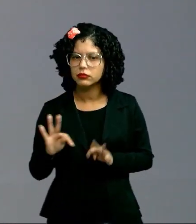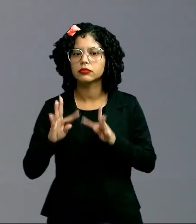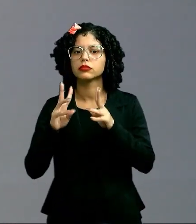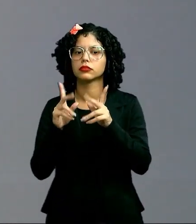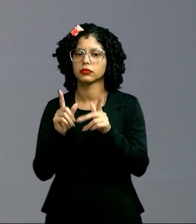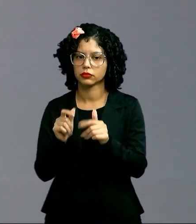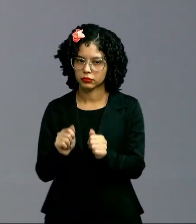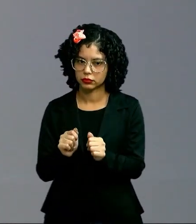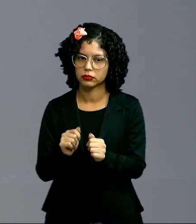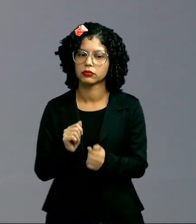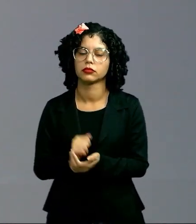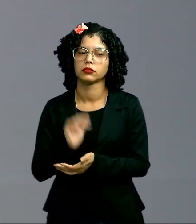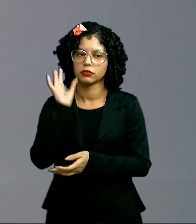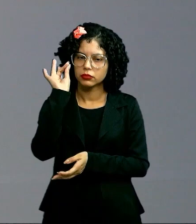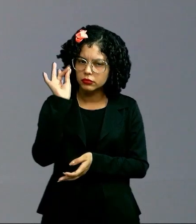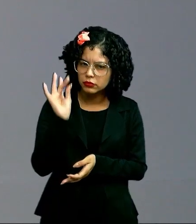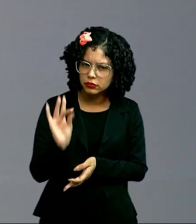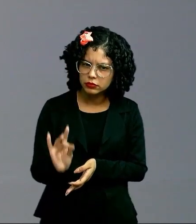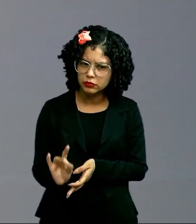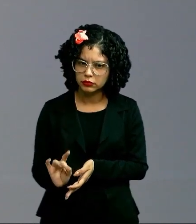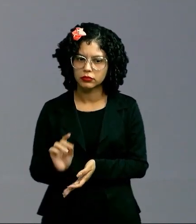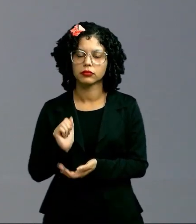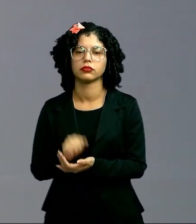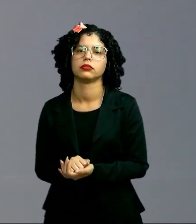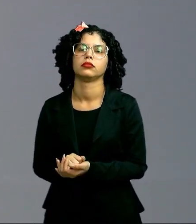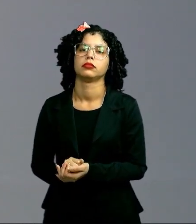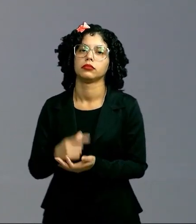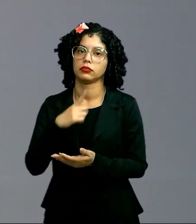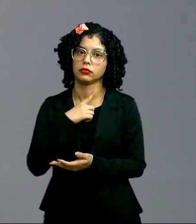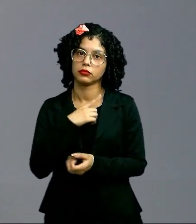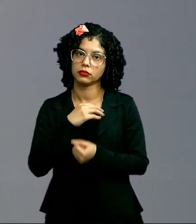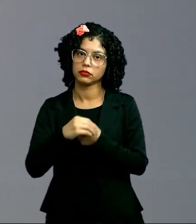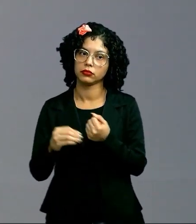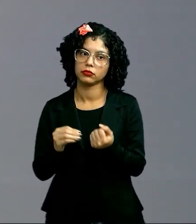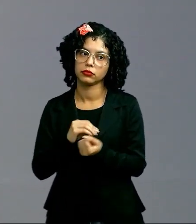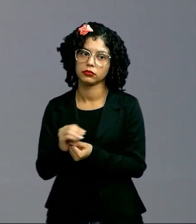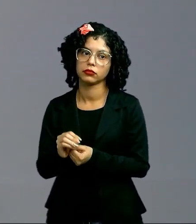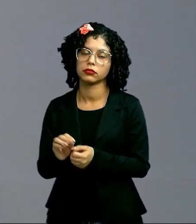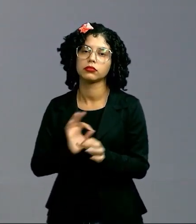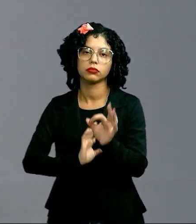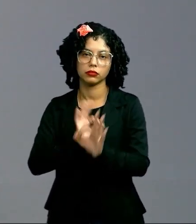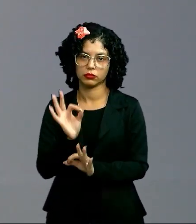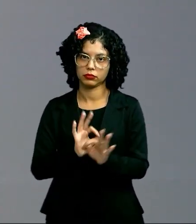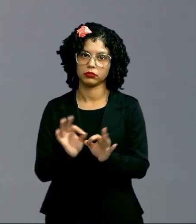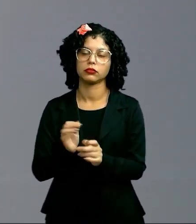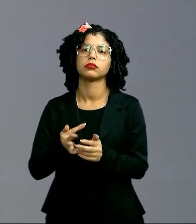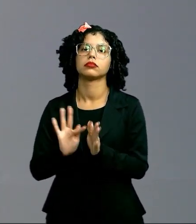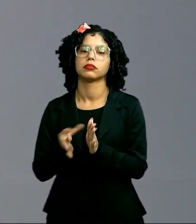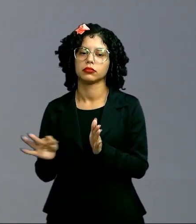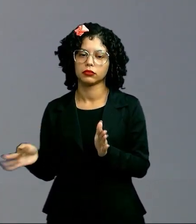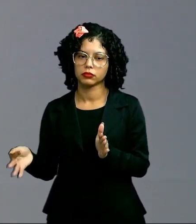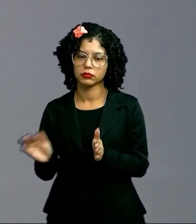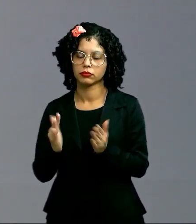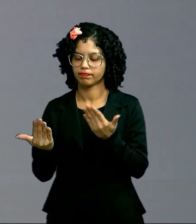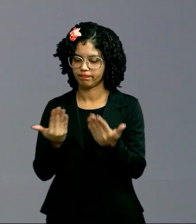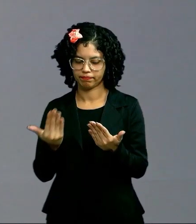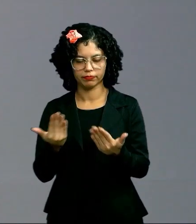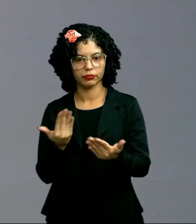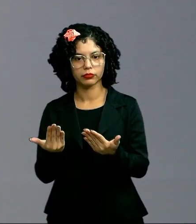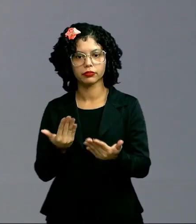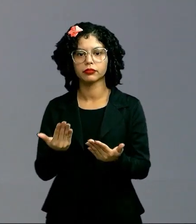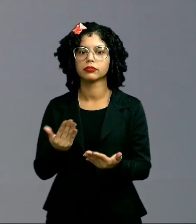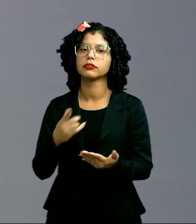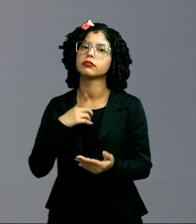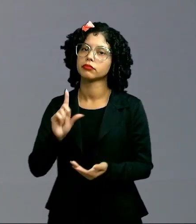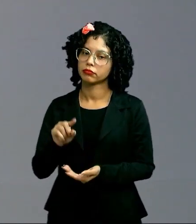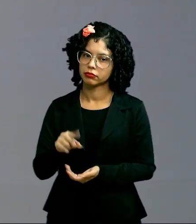de carbono, hidrogênio, oxigênio e nitrogênio que tem na molécula para montar a fórmula molecular e comparar com a alternativa,